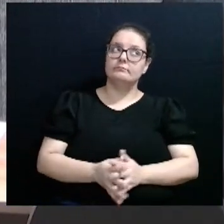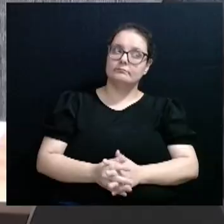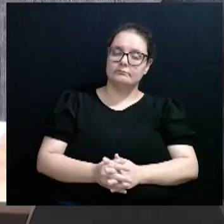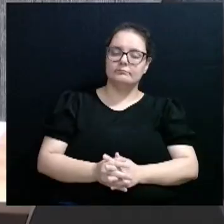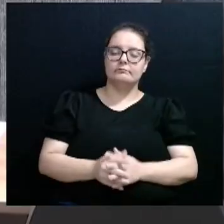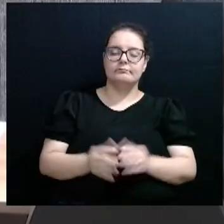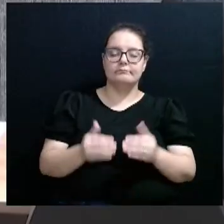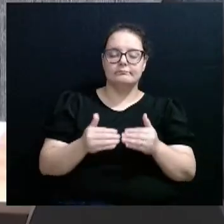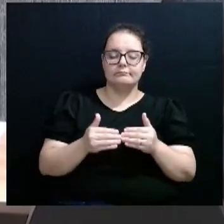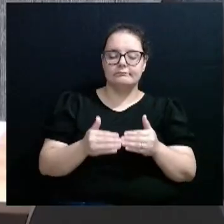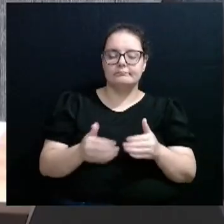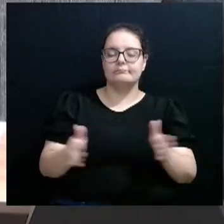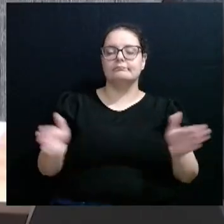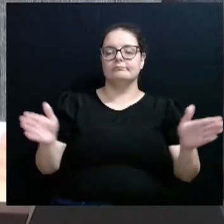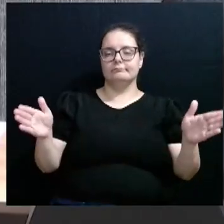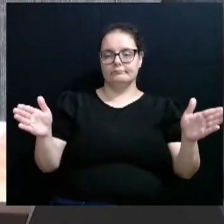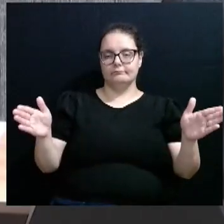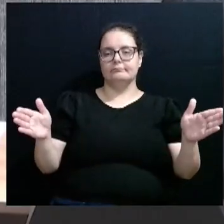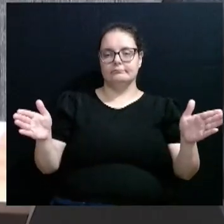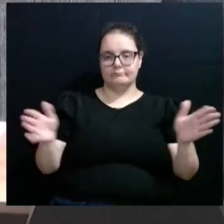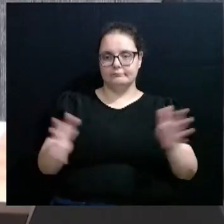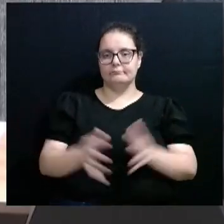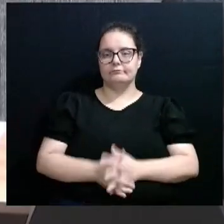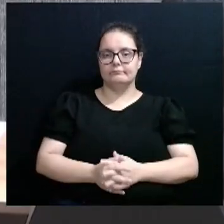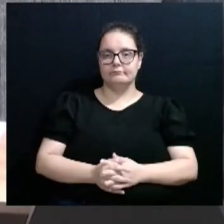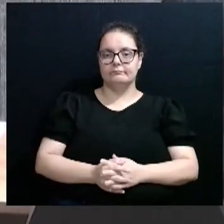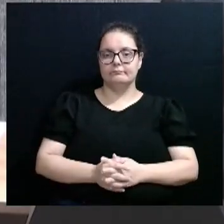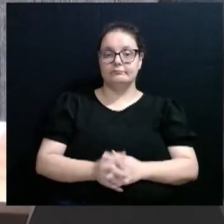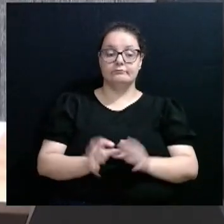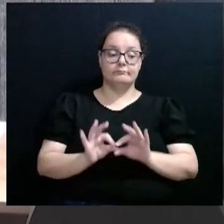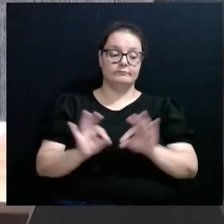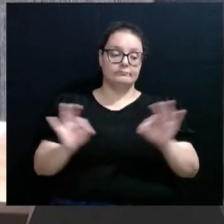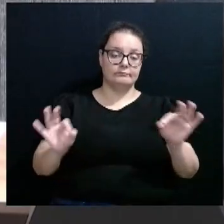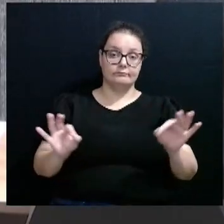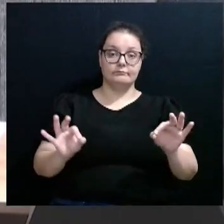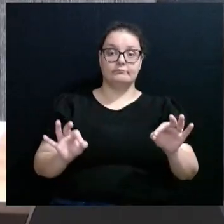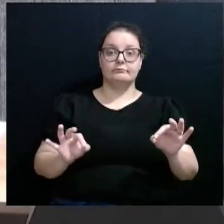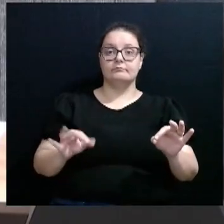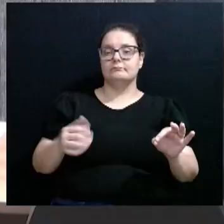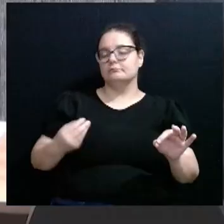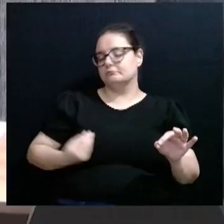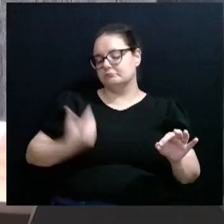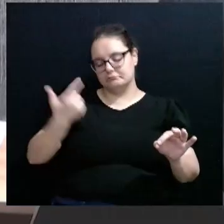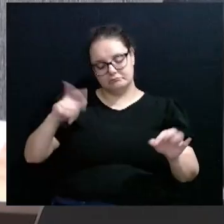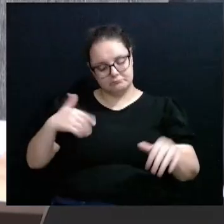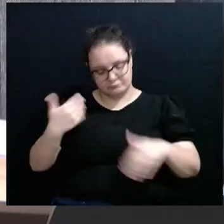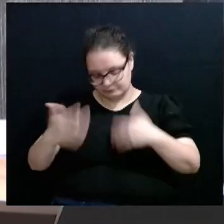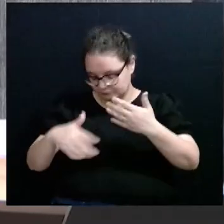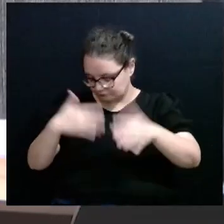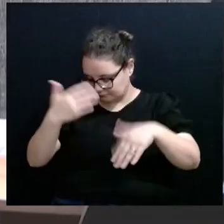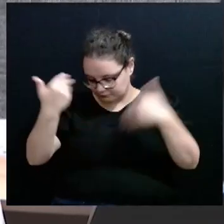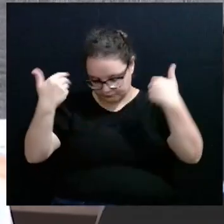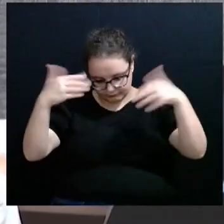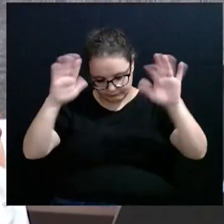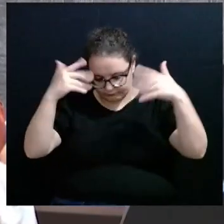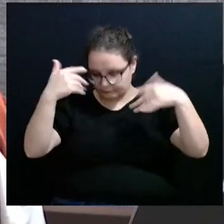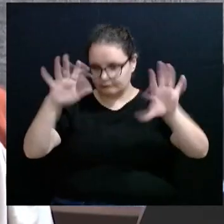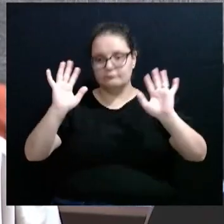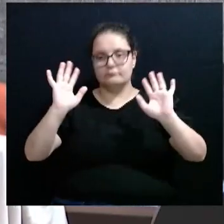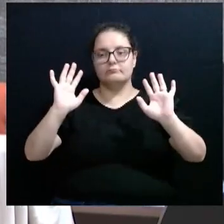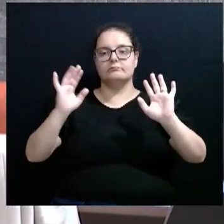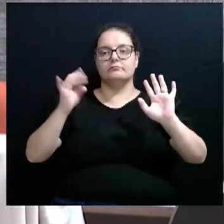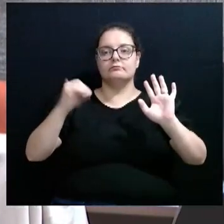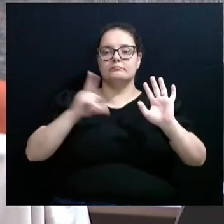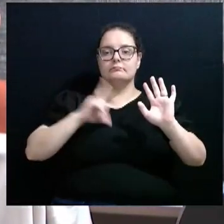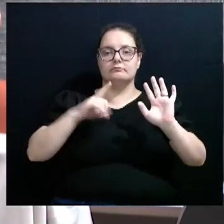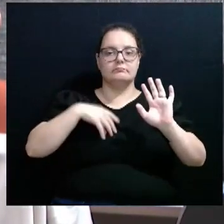bem distante. Então, a maioria das pessoas segue a vida, continua. Se você tem condições, continua. E aí a gente vê